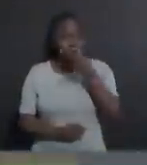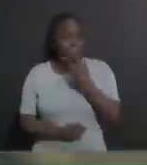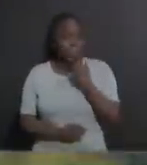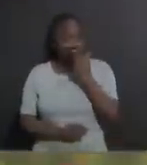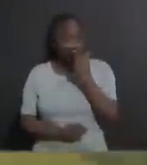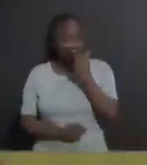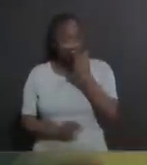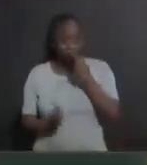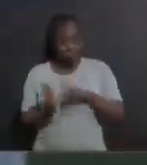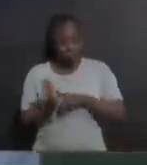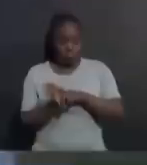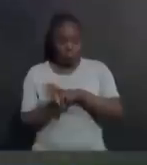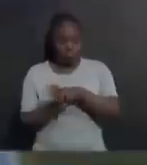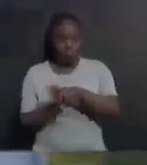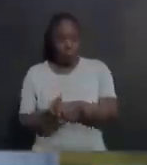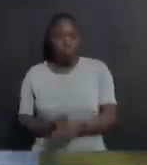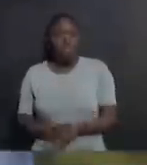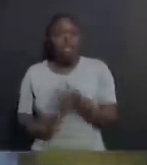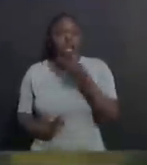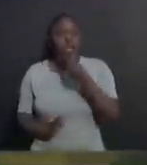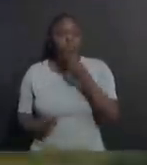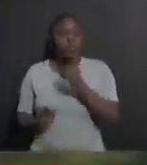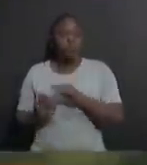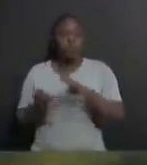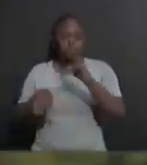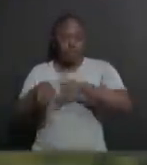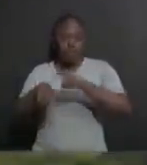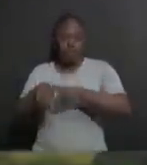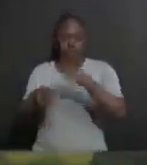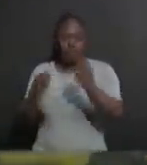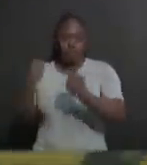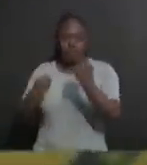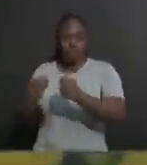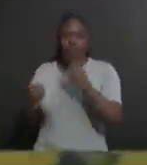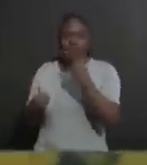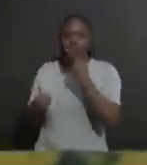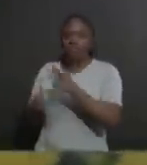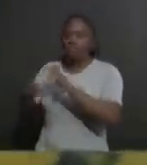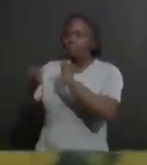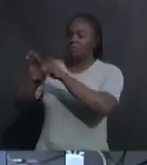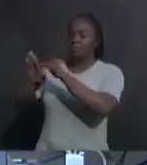aconteceu, que o menino saiu lá da placa, chegou lá no meu ouvido e fez assim.